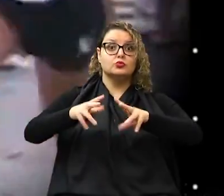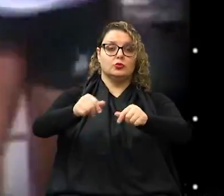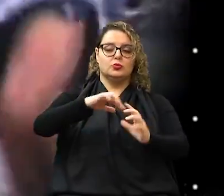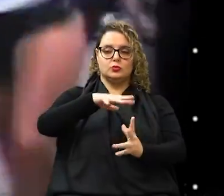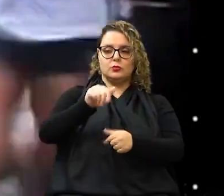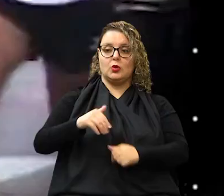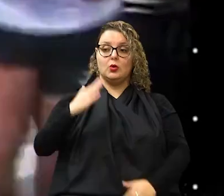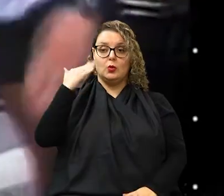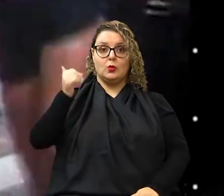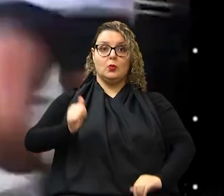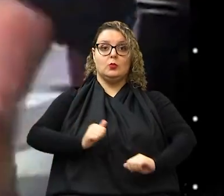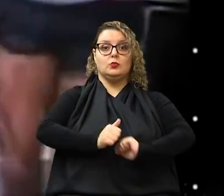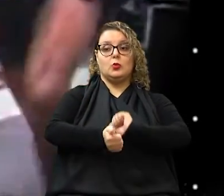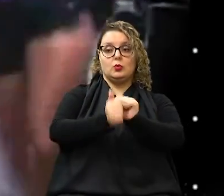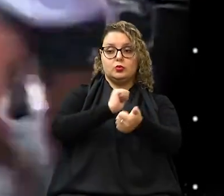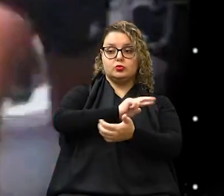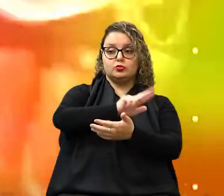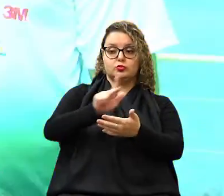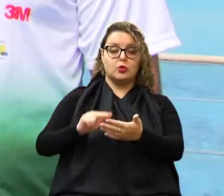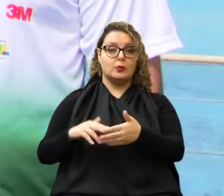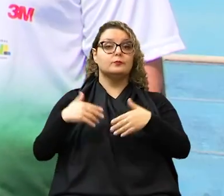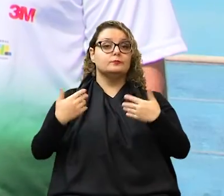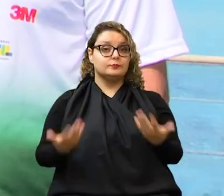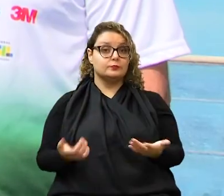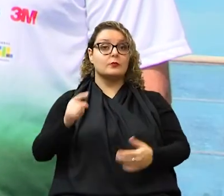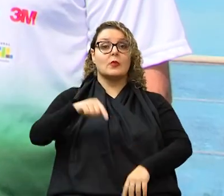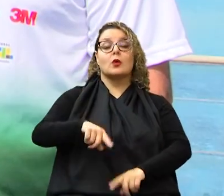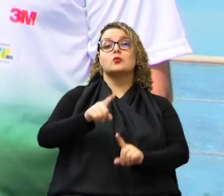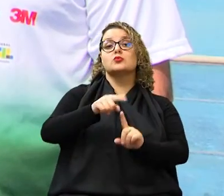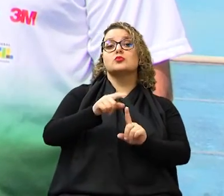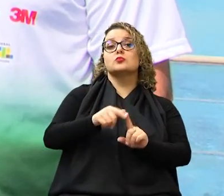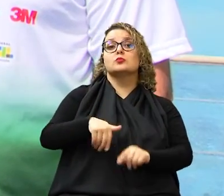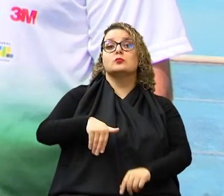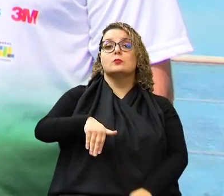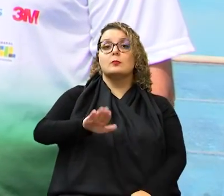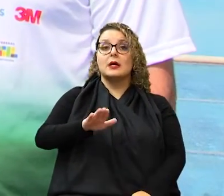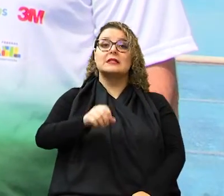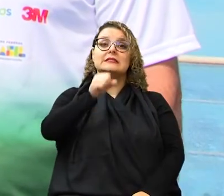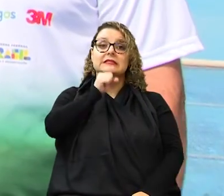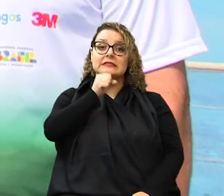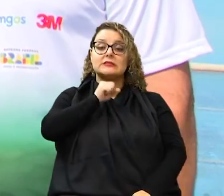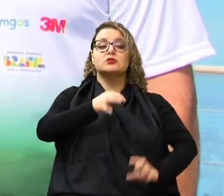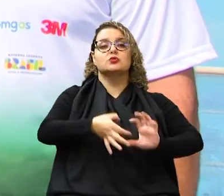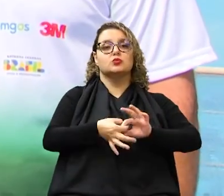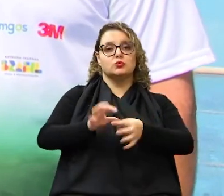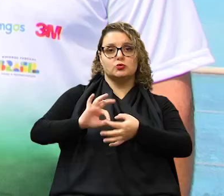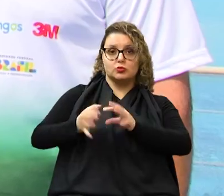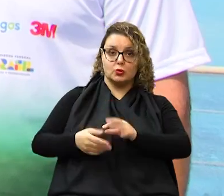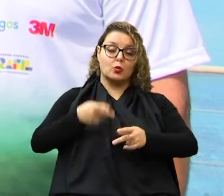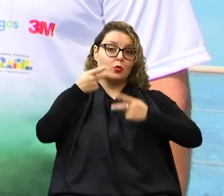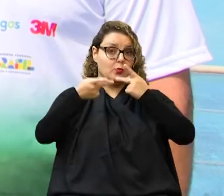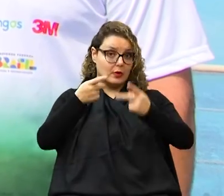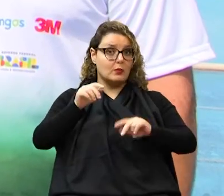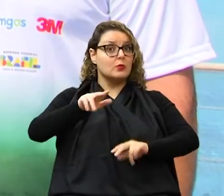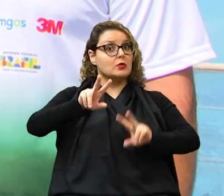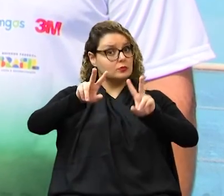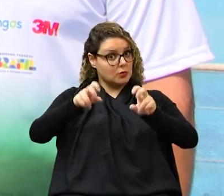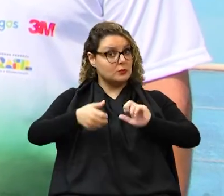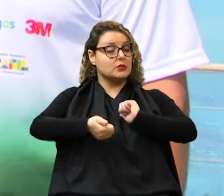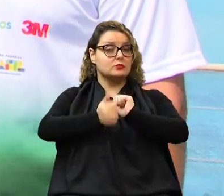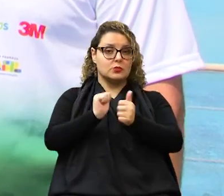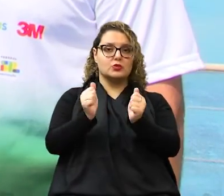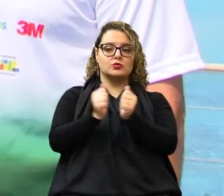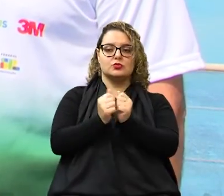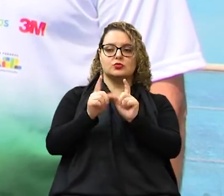e popularizou o atletismo no país. O atletismo é a modalidade esportiva mais antiga dos Jogos Olímpicos e para falar mais sobre